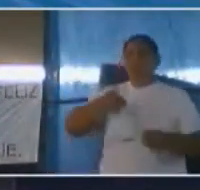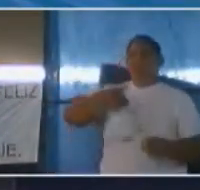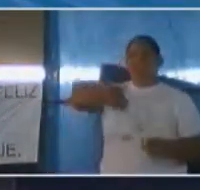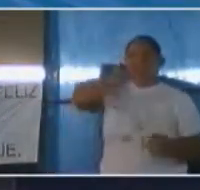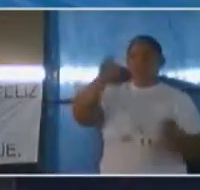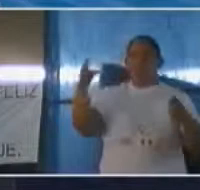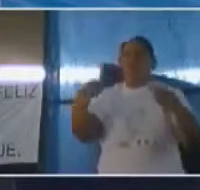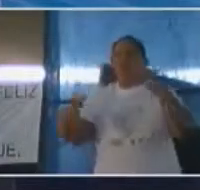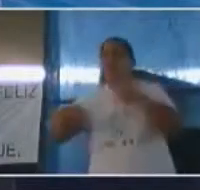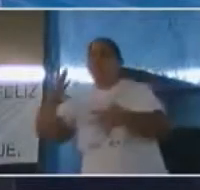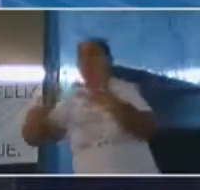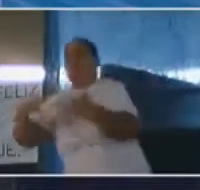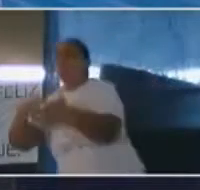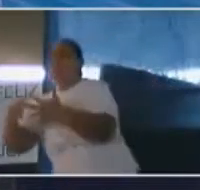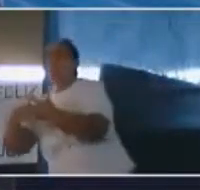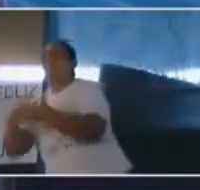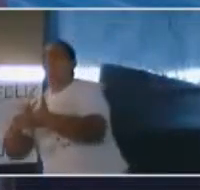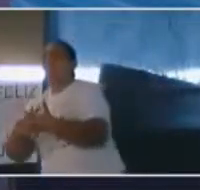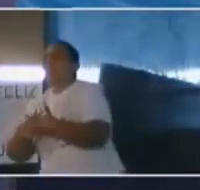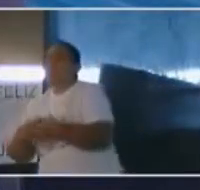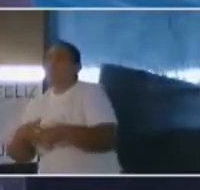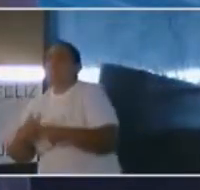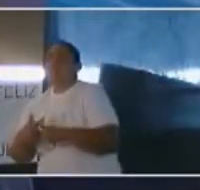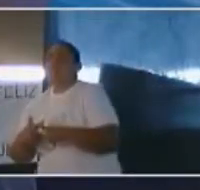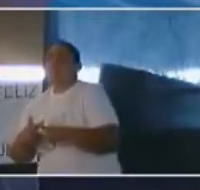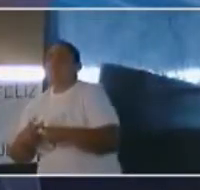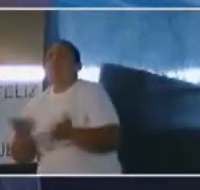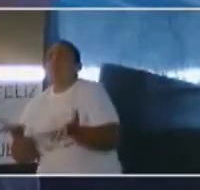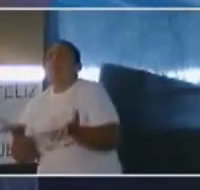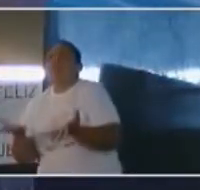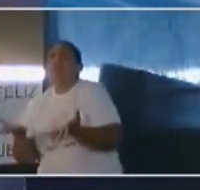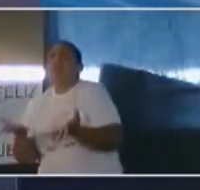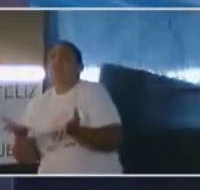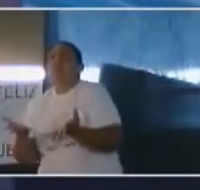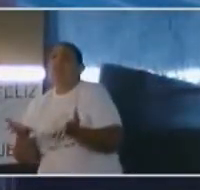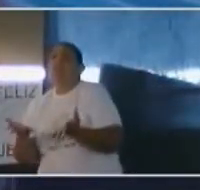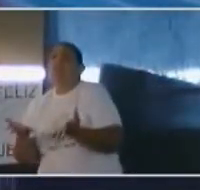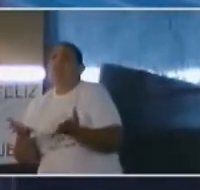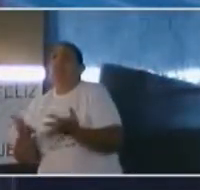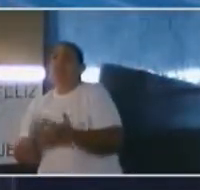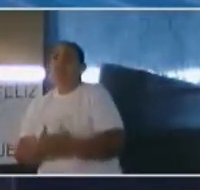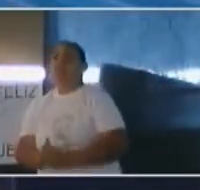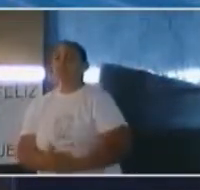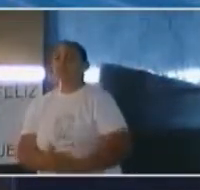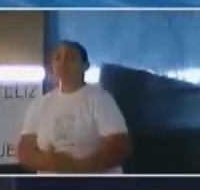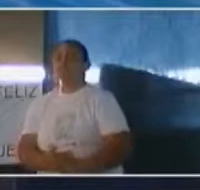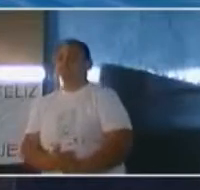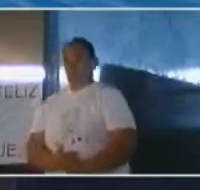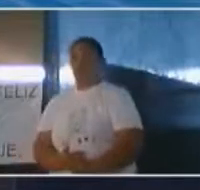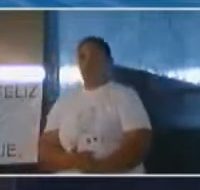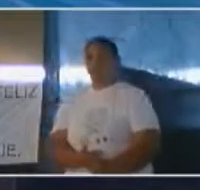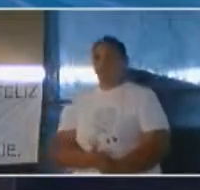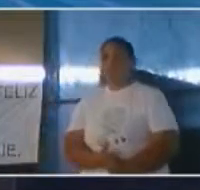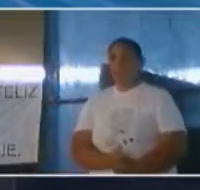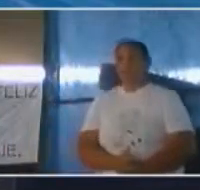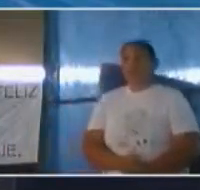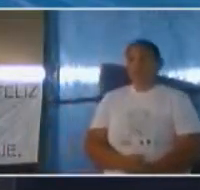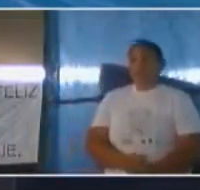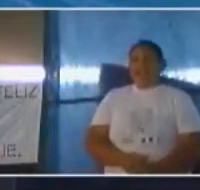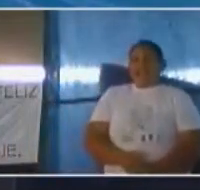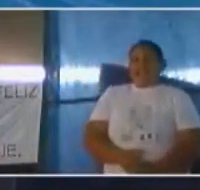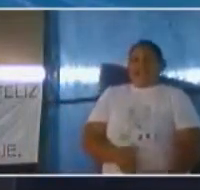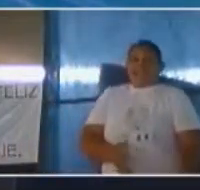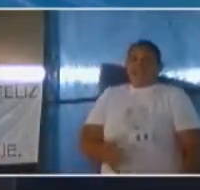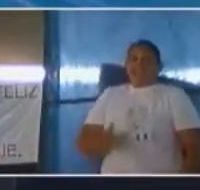E quando nós achamos que já temos tudo, que nós já possuímos, sabemos de tudo, nós descobrimos que